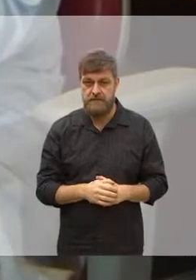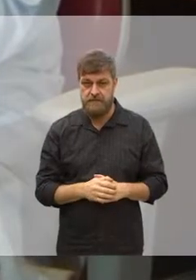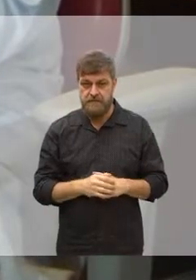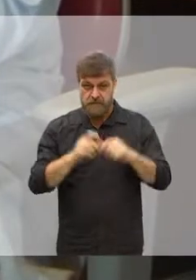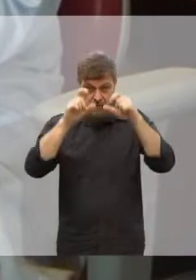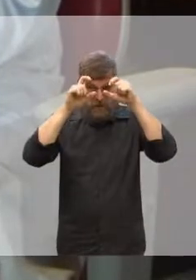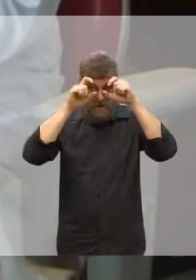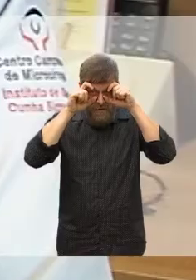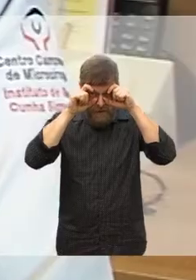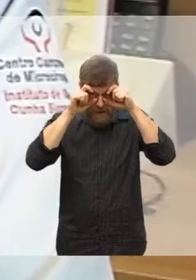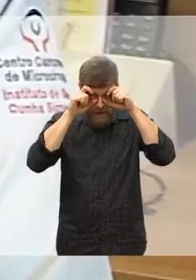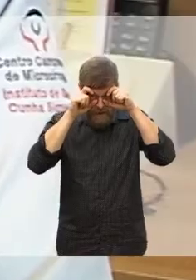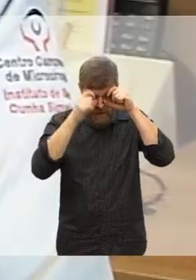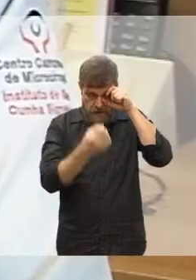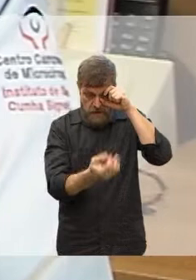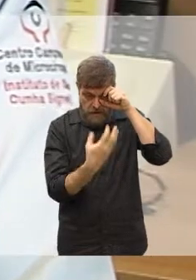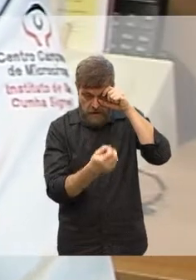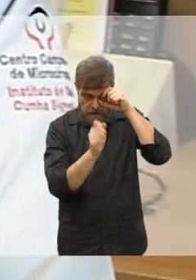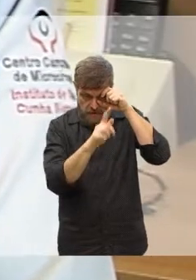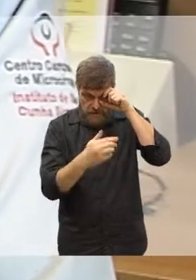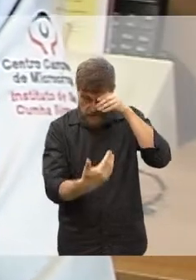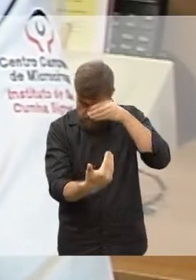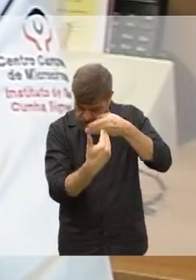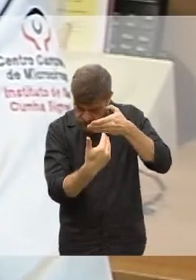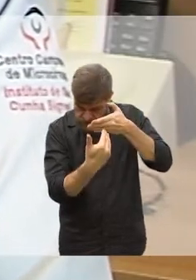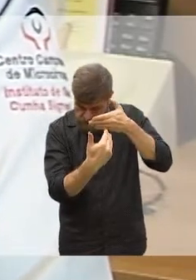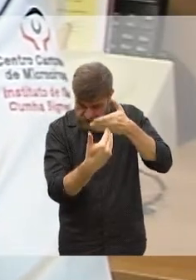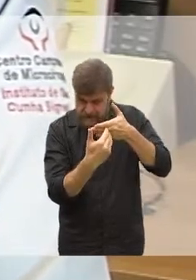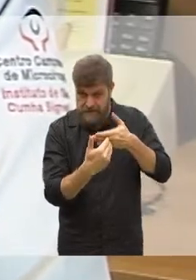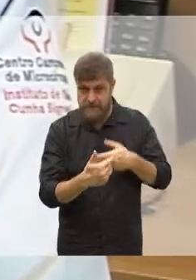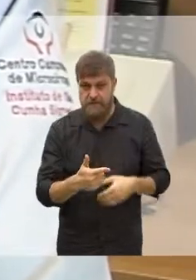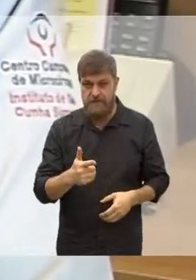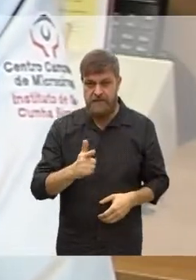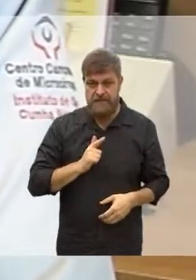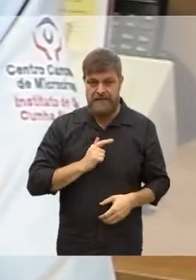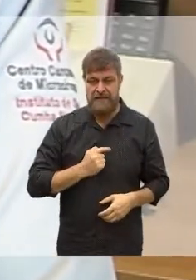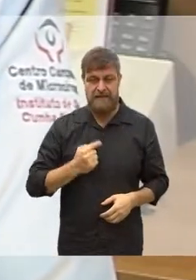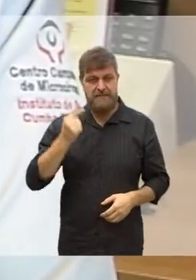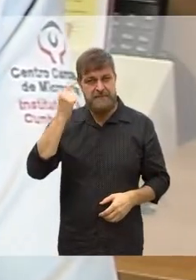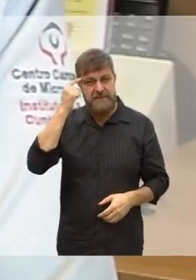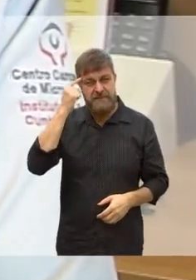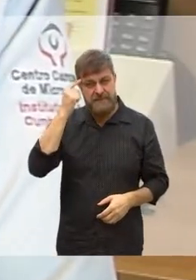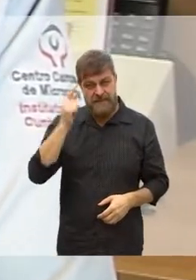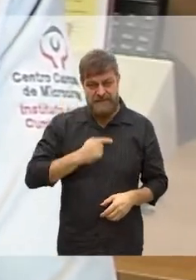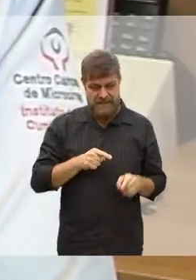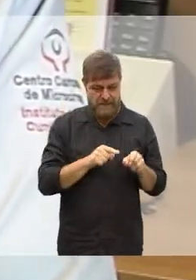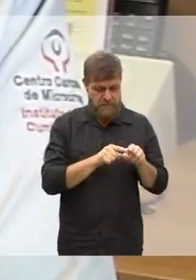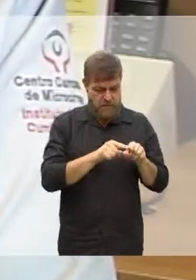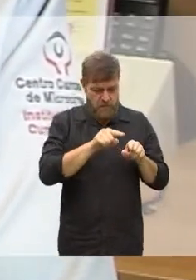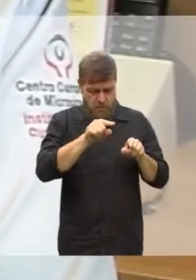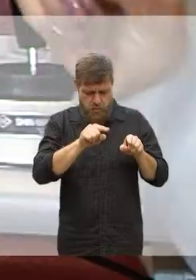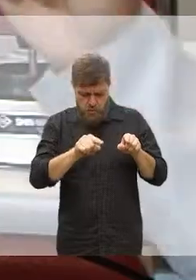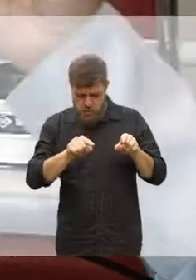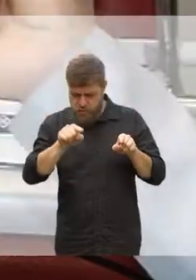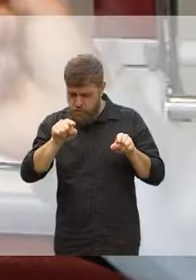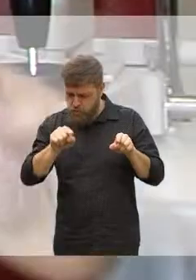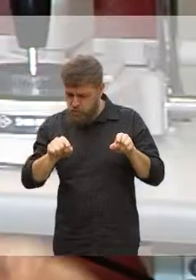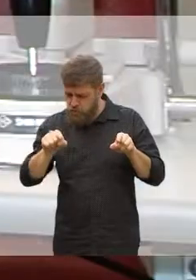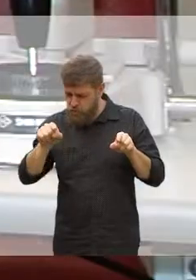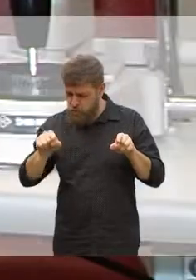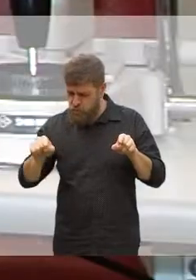elas bloqueiam a luz azul, só que é um espectro de luz. A gente tem de 480 nanômetros